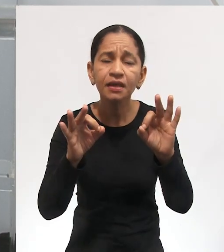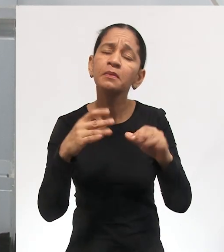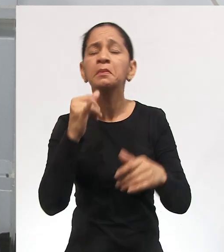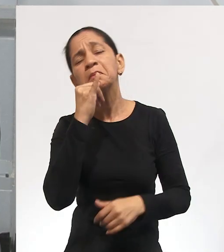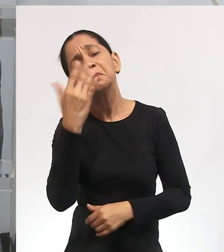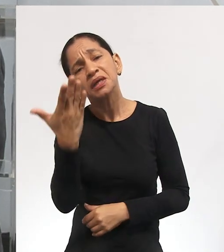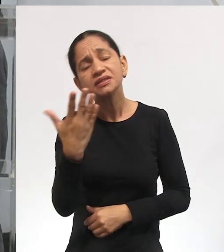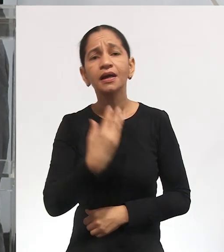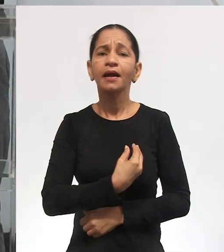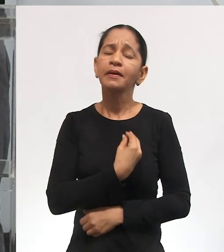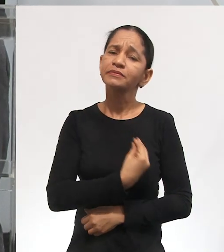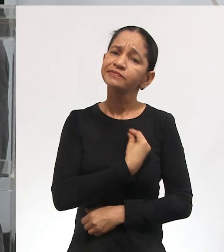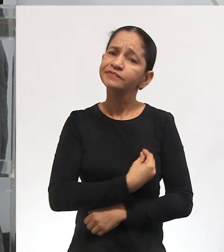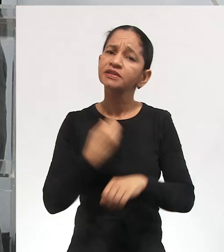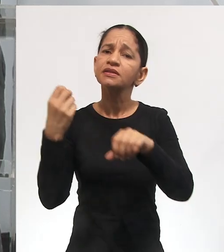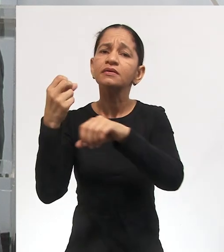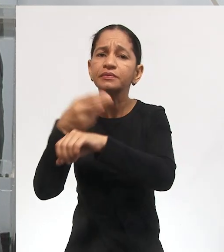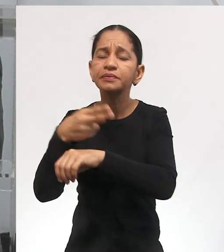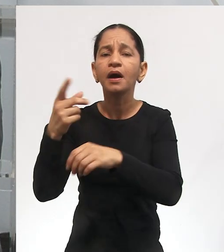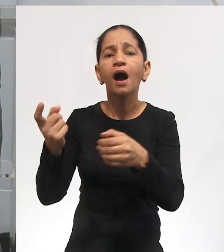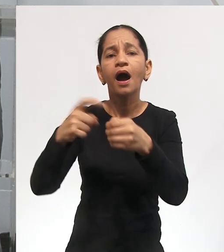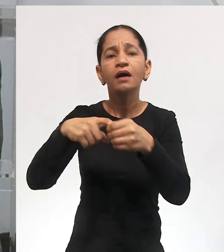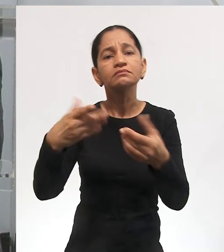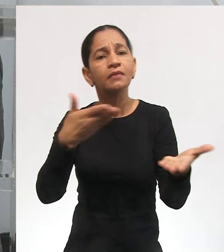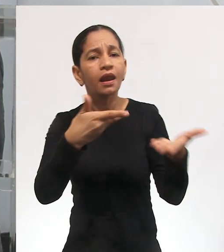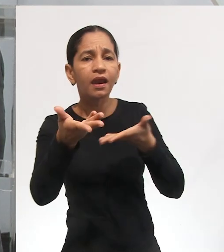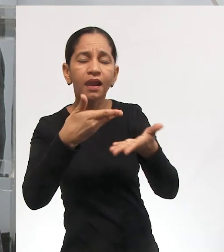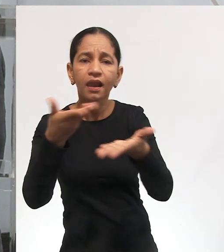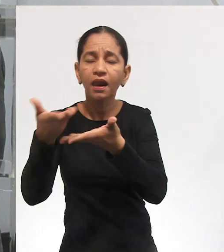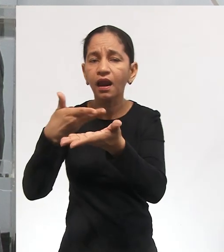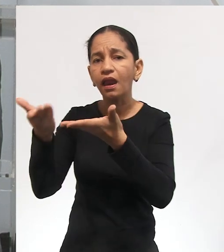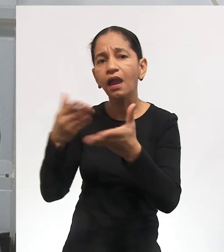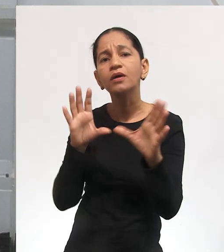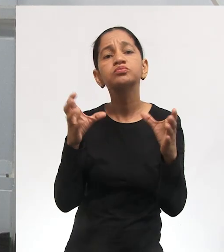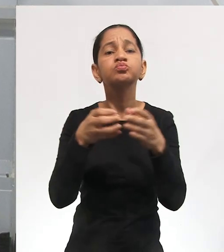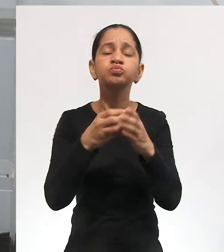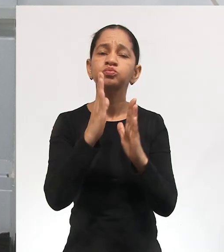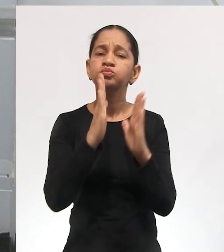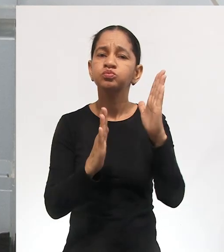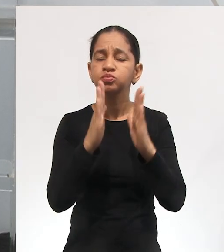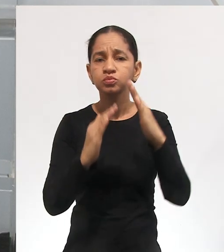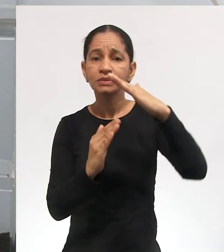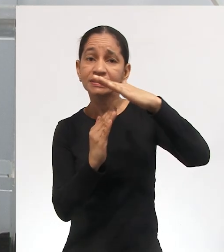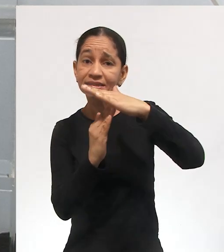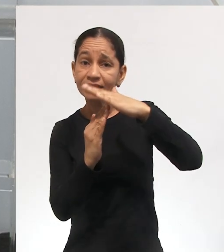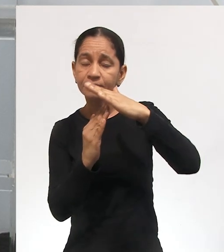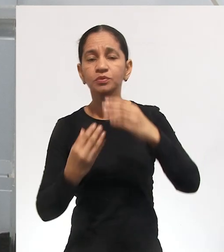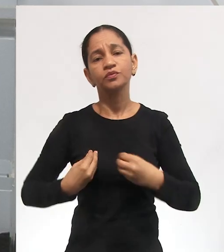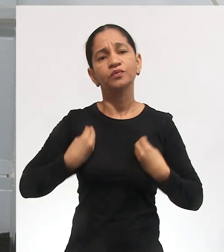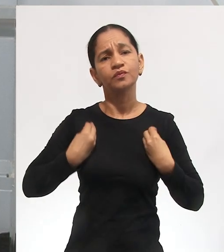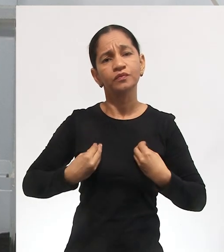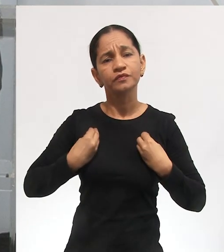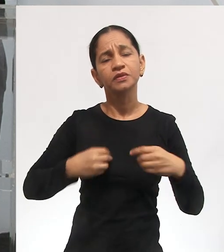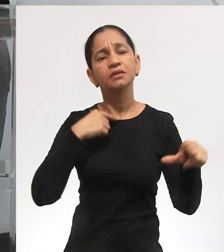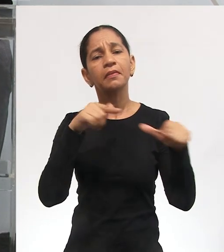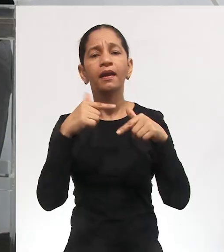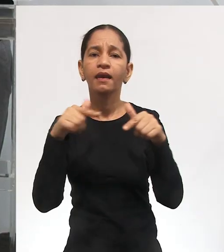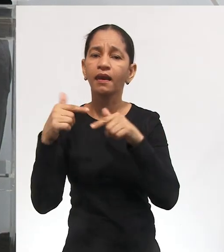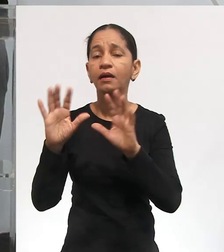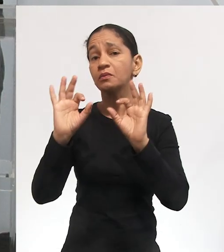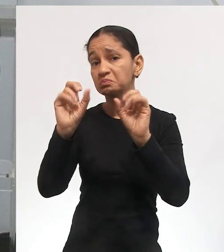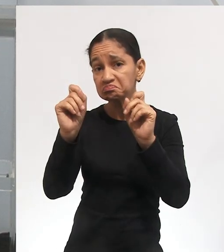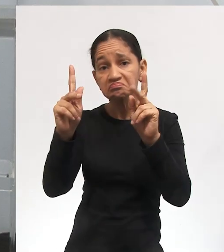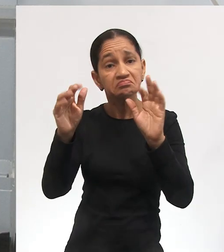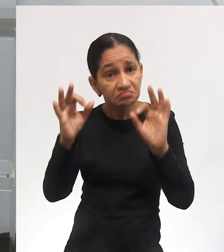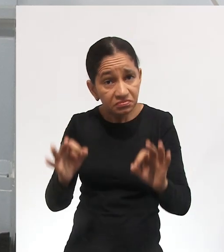da minha vida eu fiz parte de uma sociedade empresarial e essa sociedade empresarial tinha naturalmente os seus